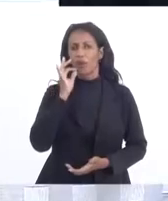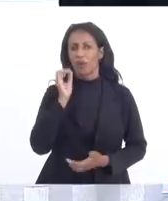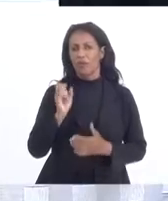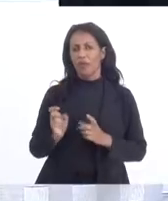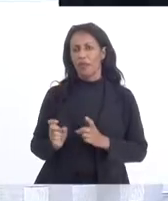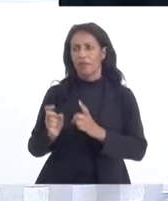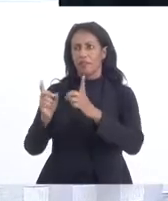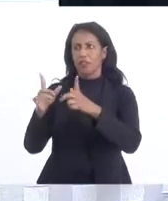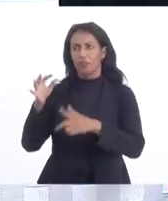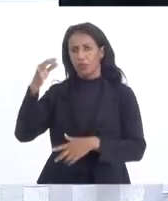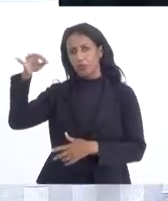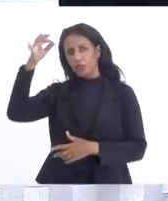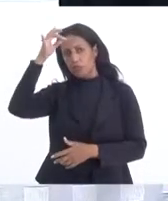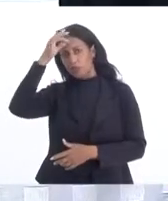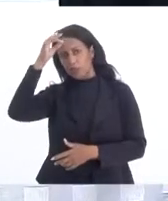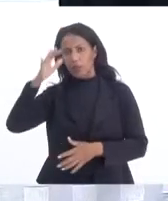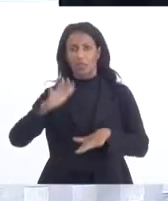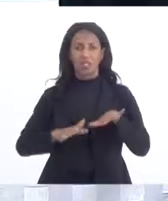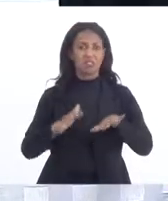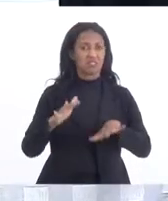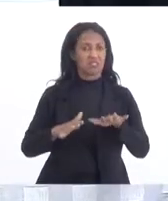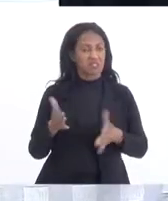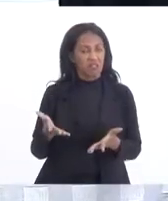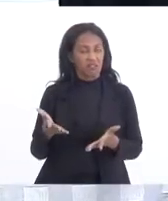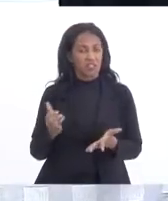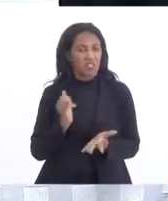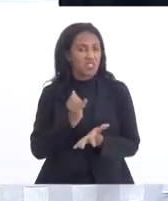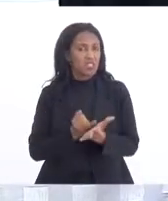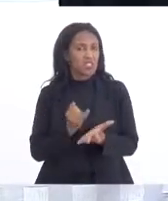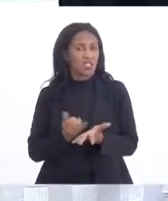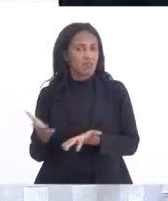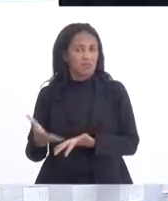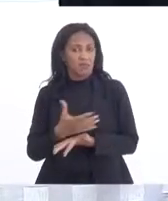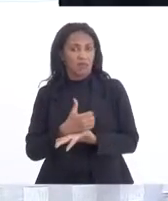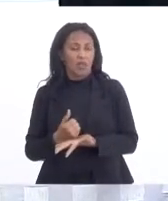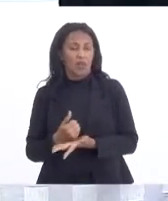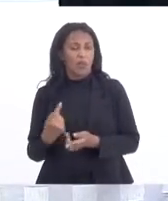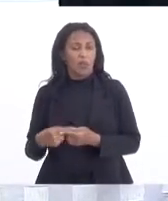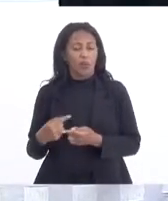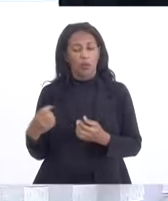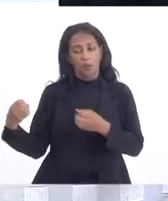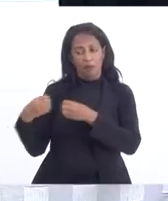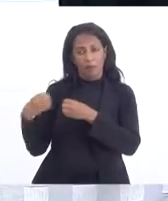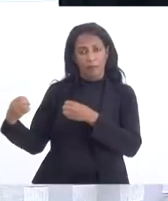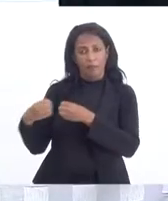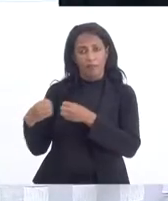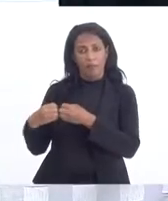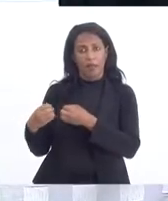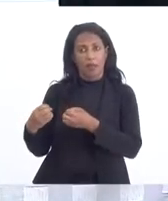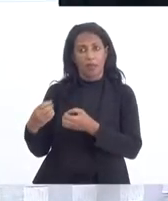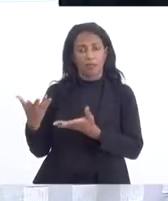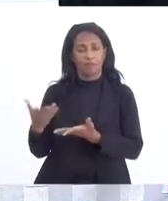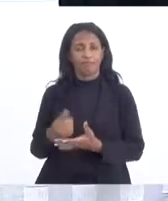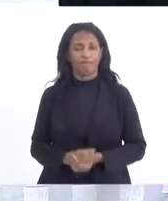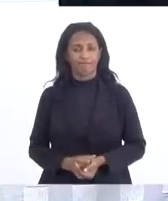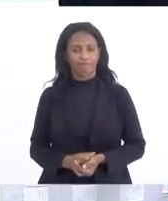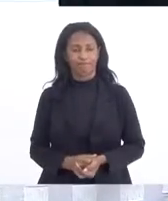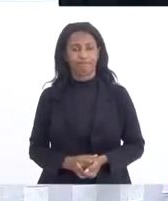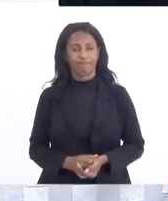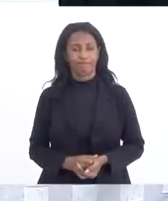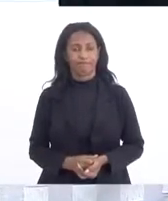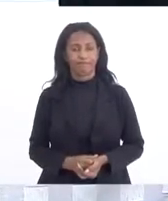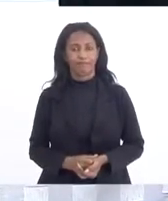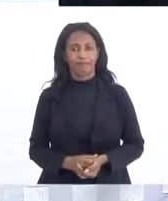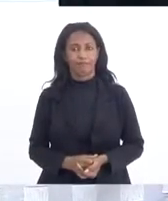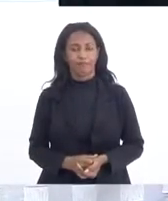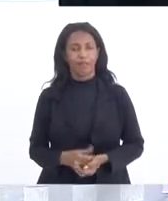vai para o Espírito Santo. Porque esse talvez nem ICMS aqui recolhe, porque como ele vai para o Espírito Santo, ele sai do Espírito Santo e aí sim.